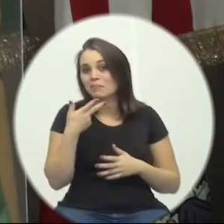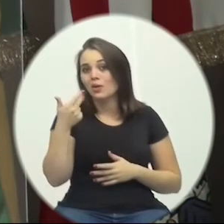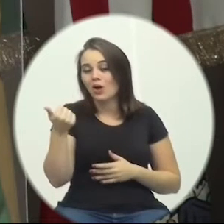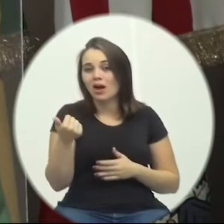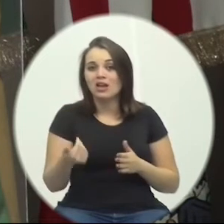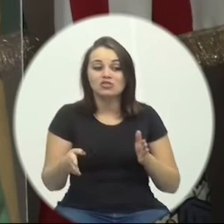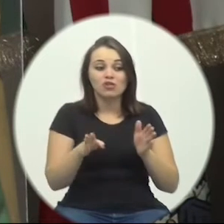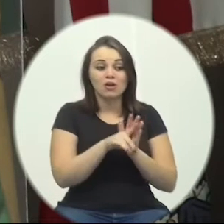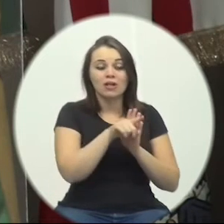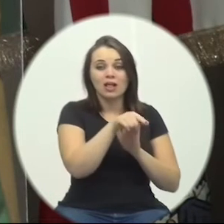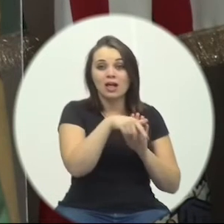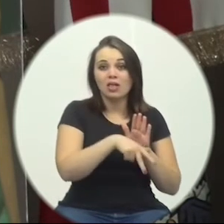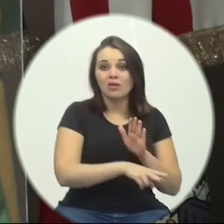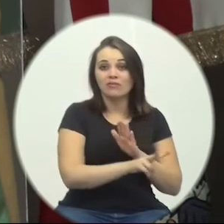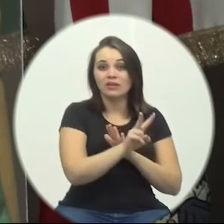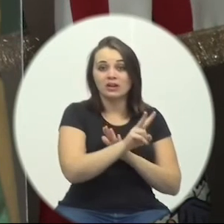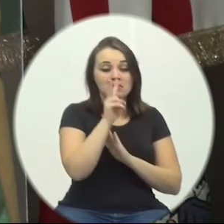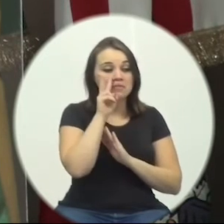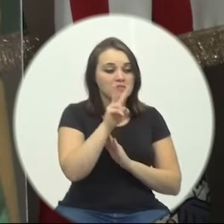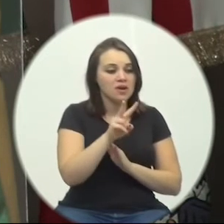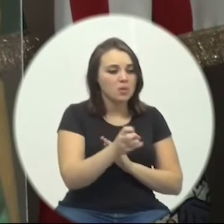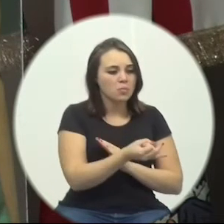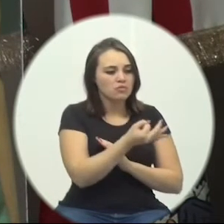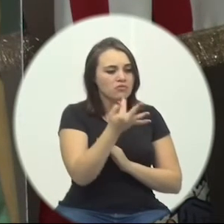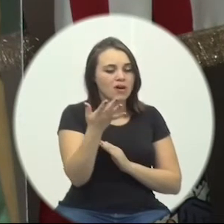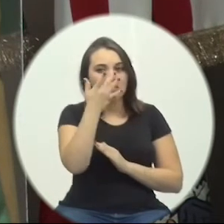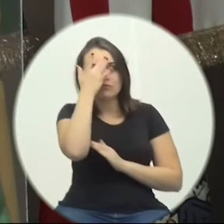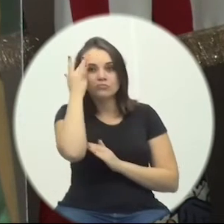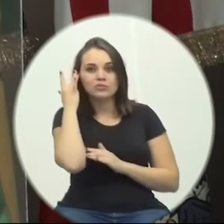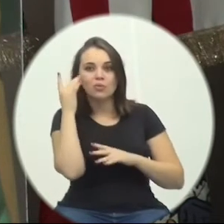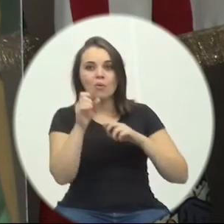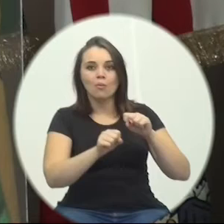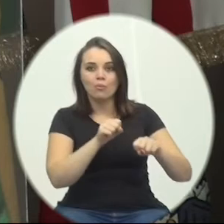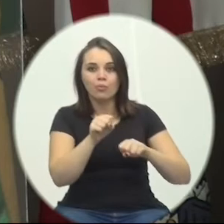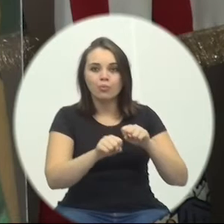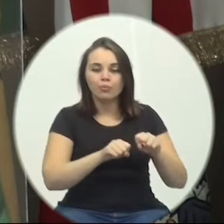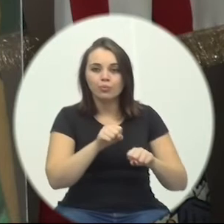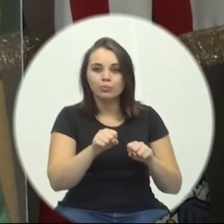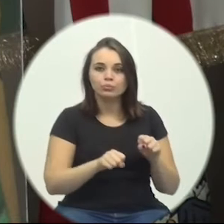Veneza, eu estava avaliando a quantidade de ciclistas que se encontravam